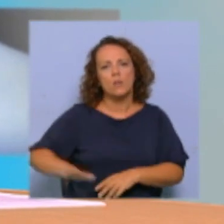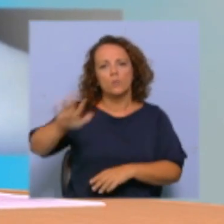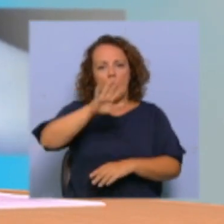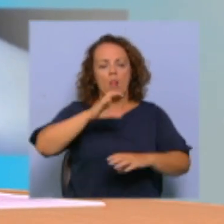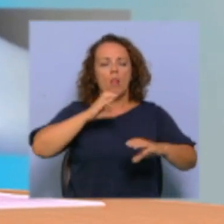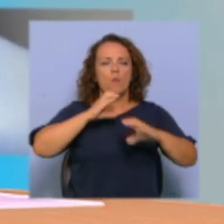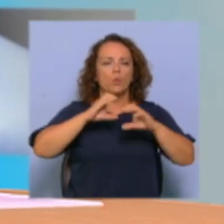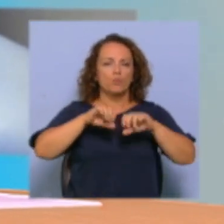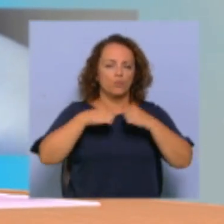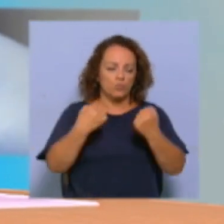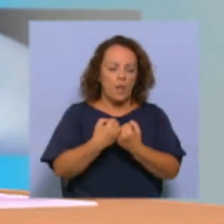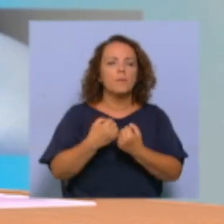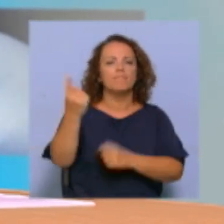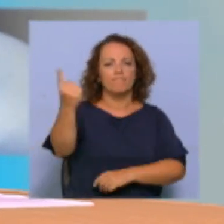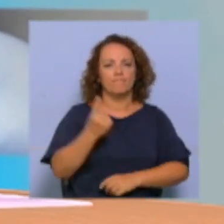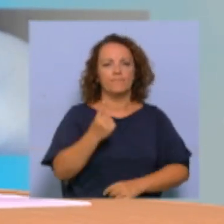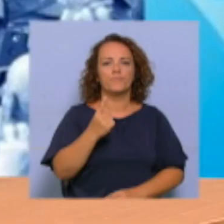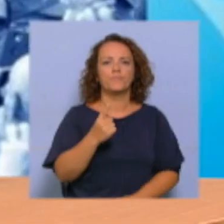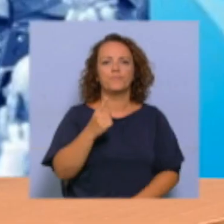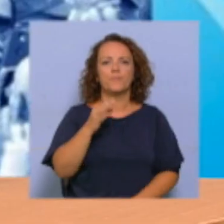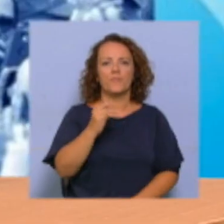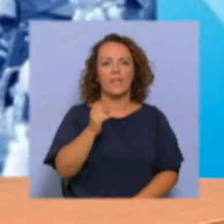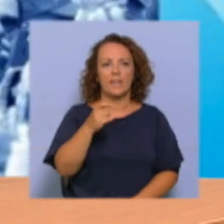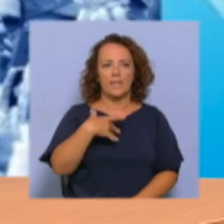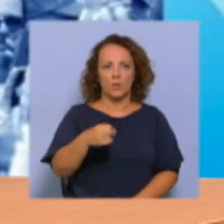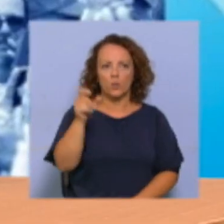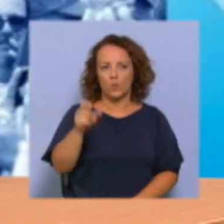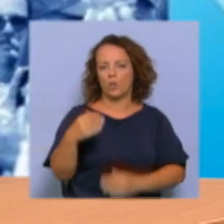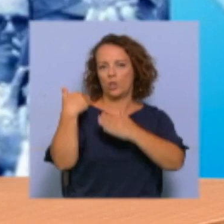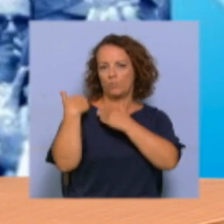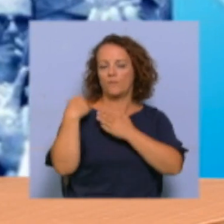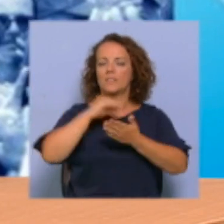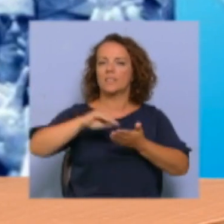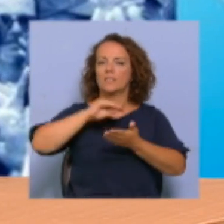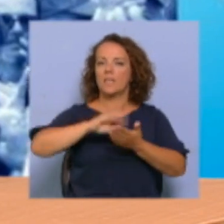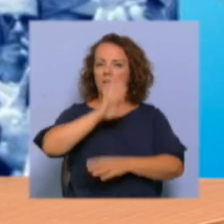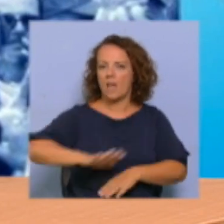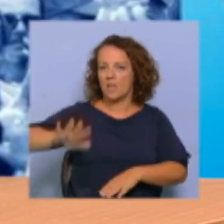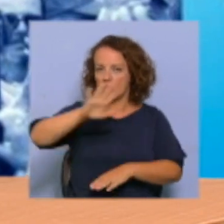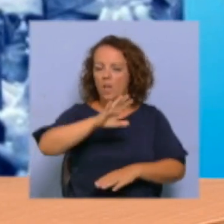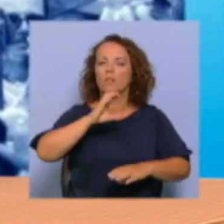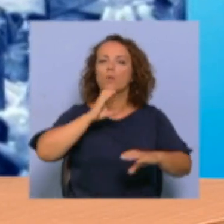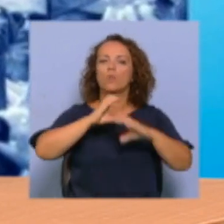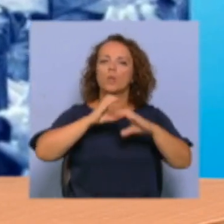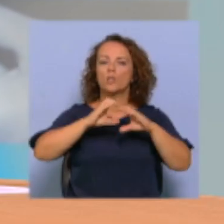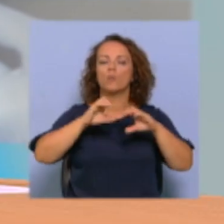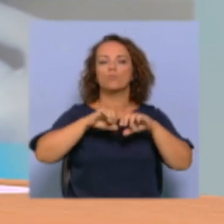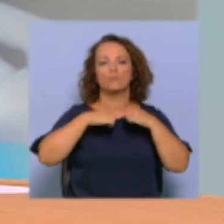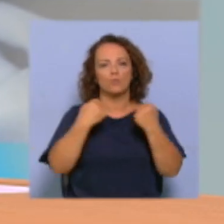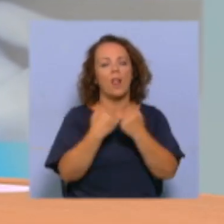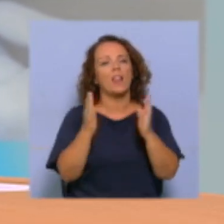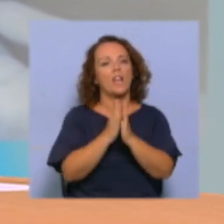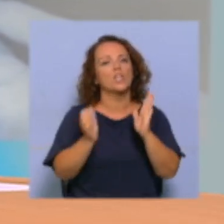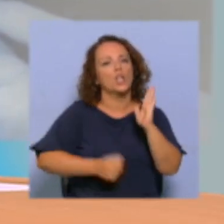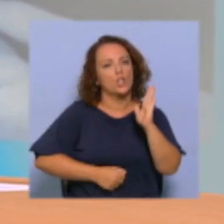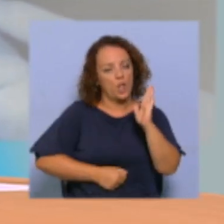Social. Está connosco Isabel Figueiredo, é responsável pelo Secretariado Nacional das Comunicações Sociais da Igreja Católica. Boa tarde,